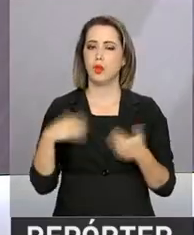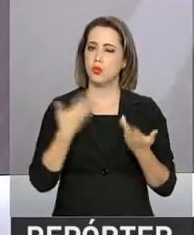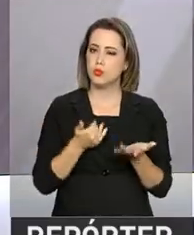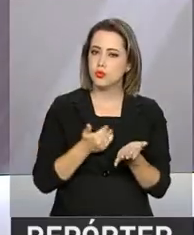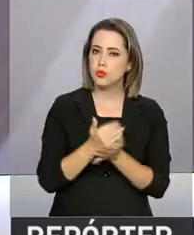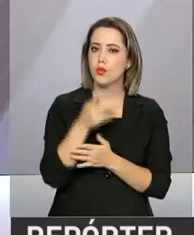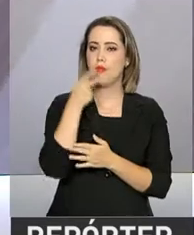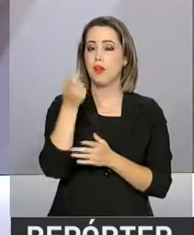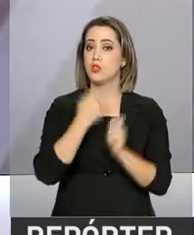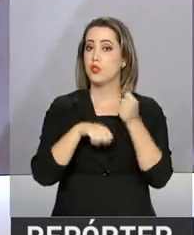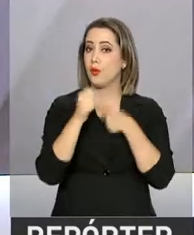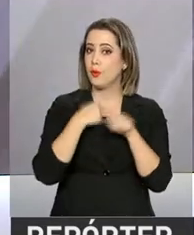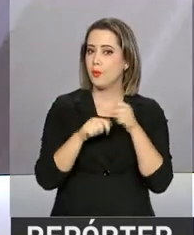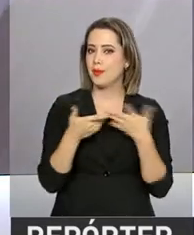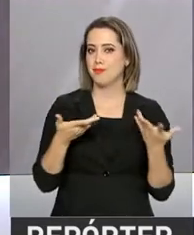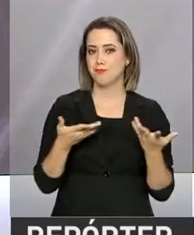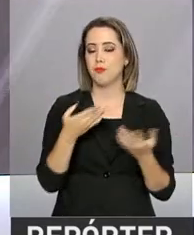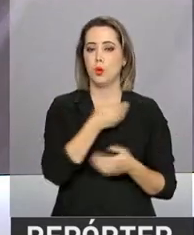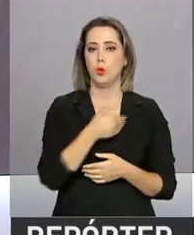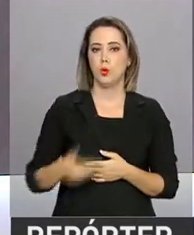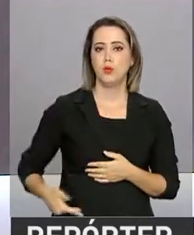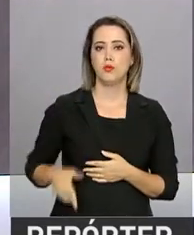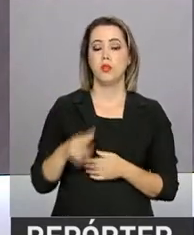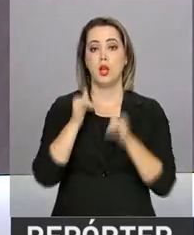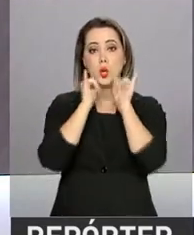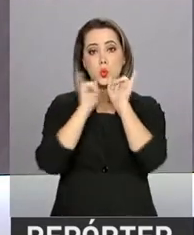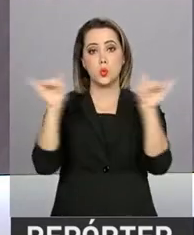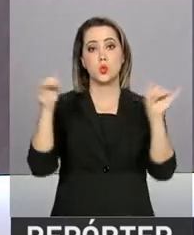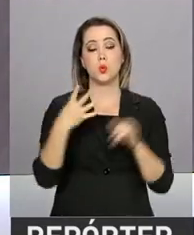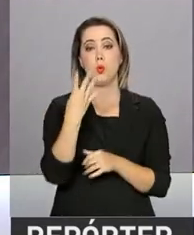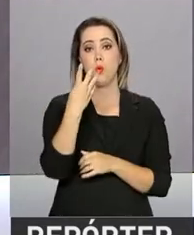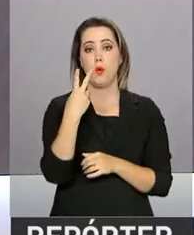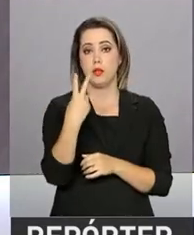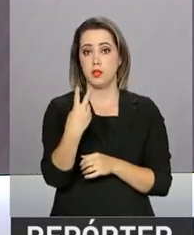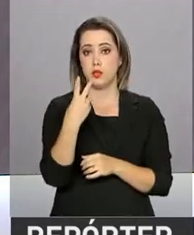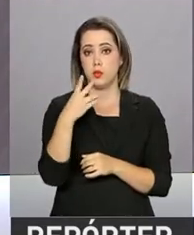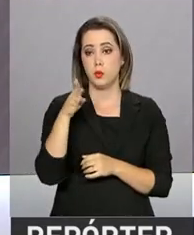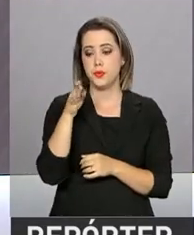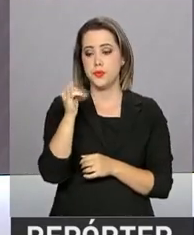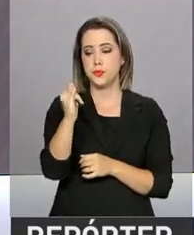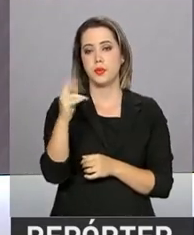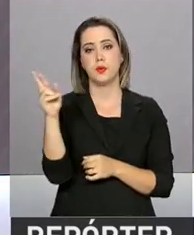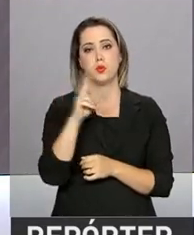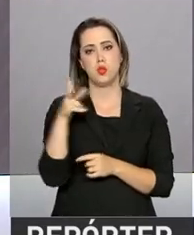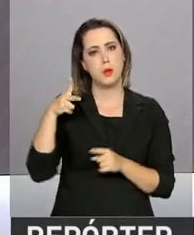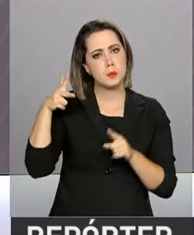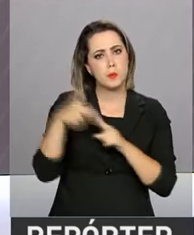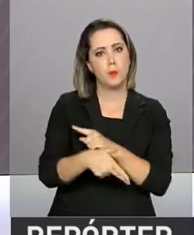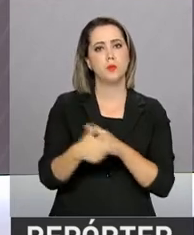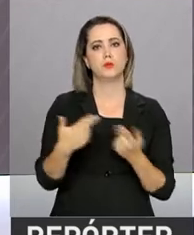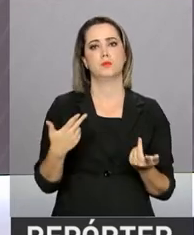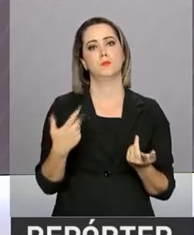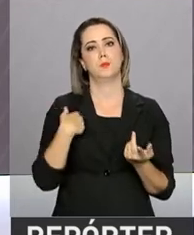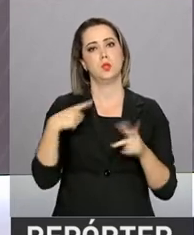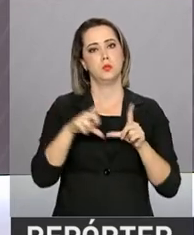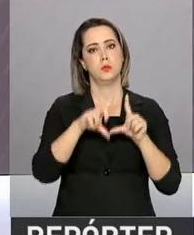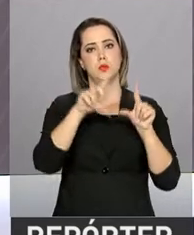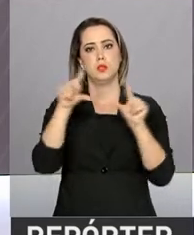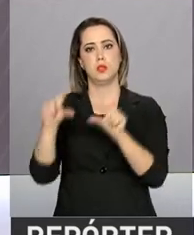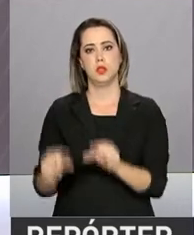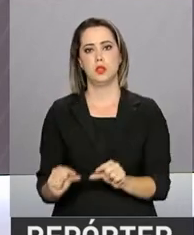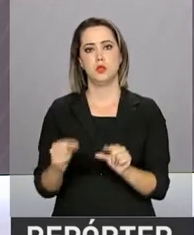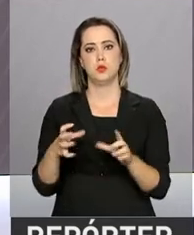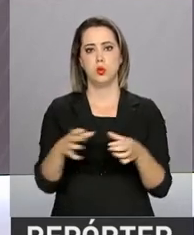continua falando de economia o governo anunciou um corte de 42 bilhões de reais no orçamento ea redução do número de